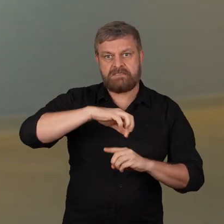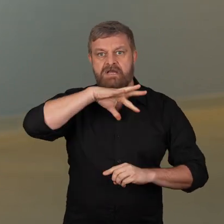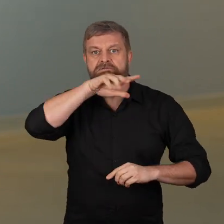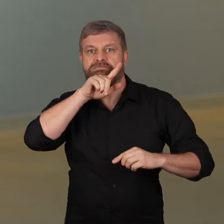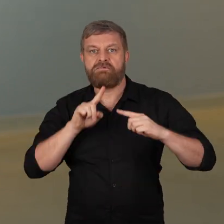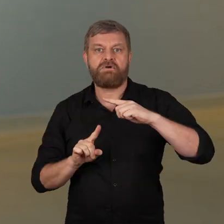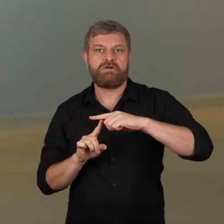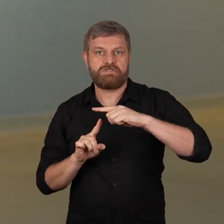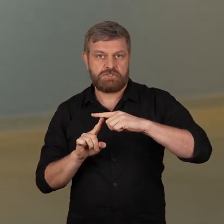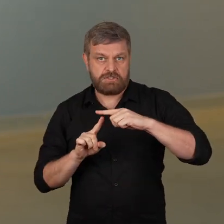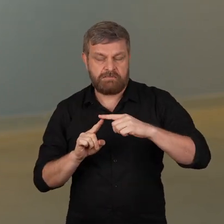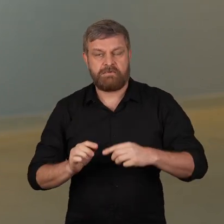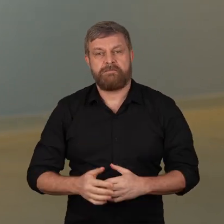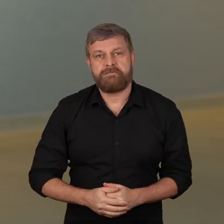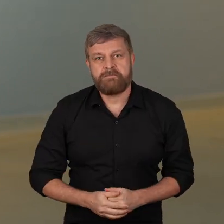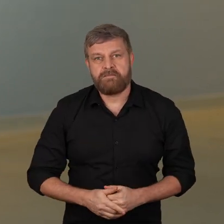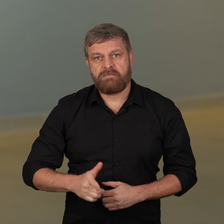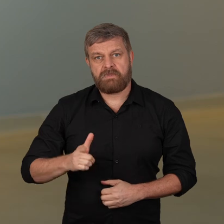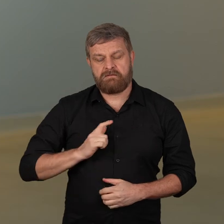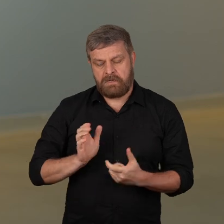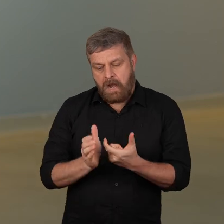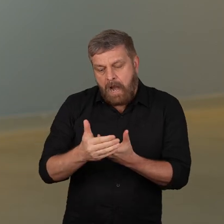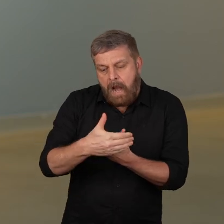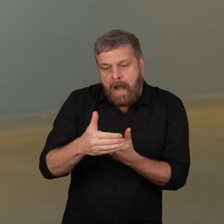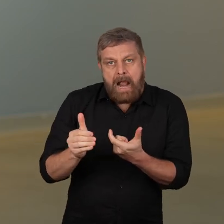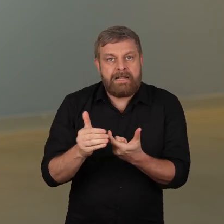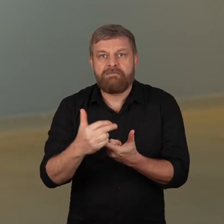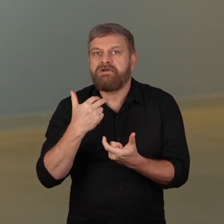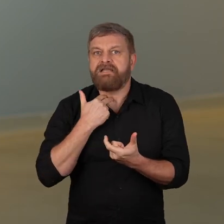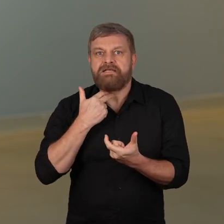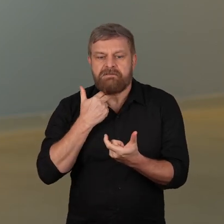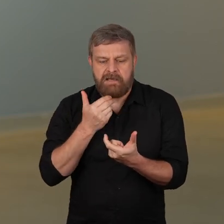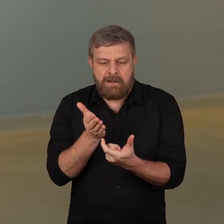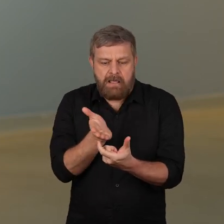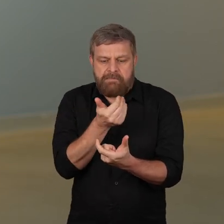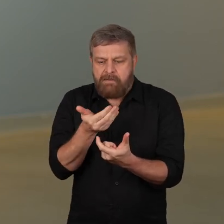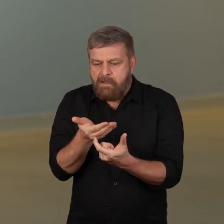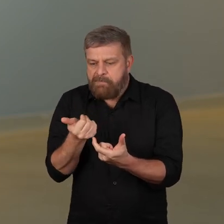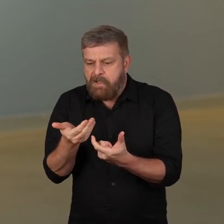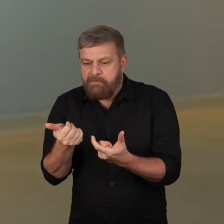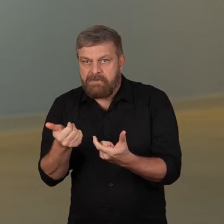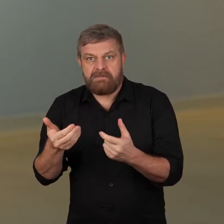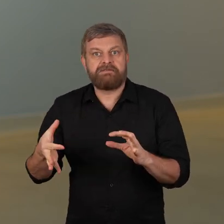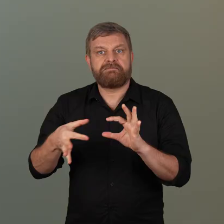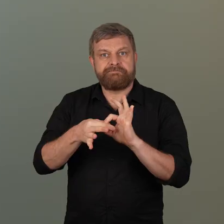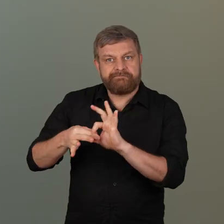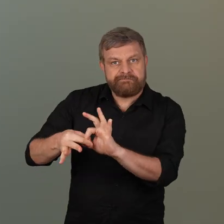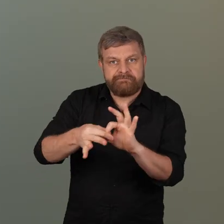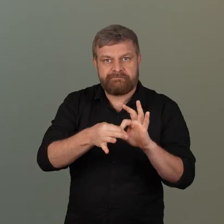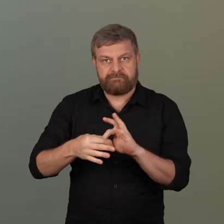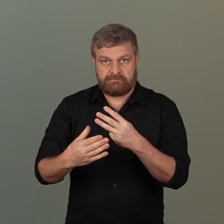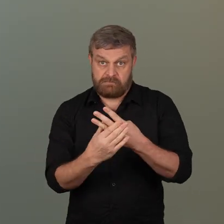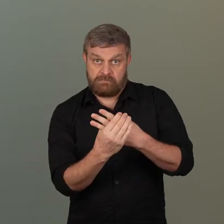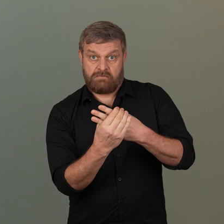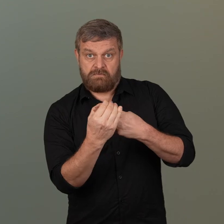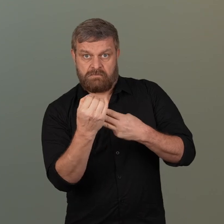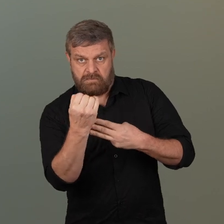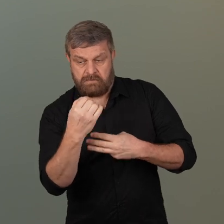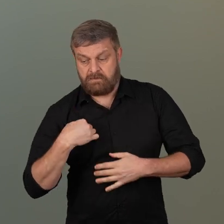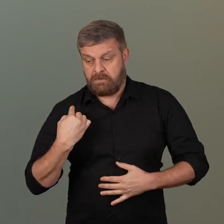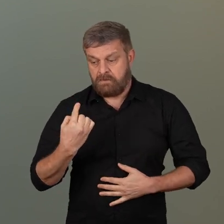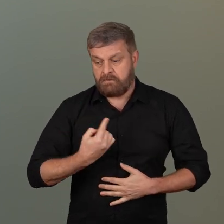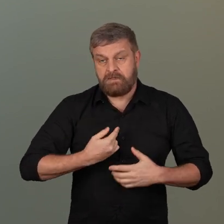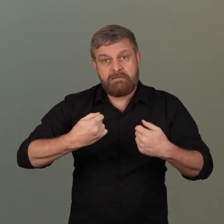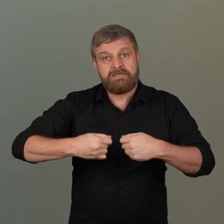espécie, como termos que são inseparáveis e um está contido no outro. Então, precisamos